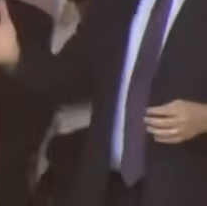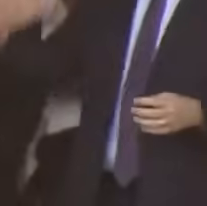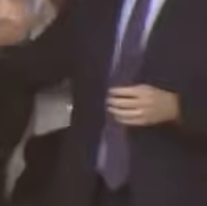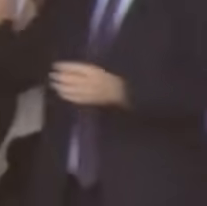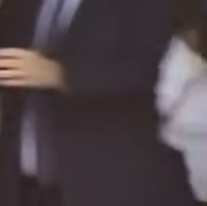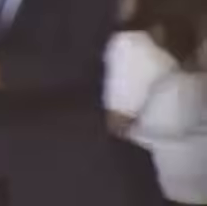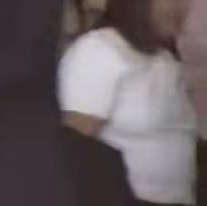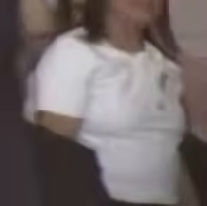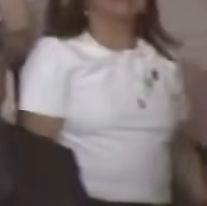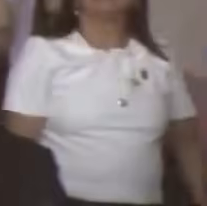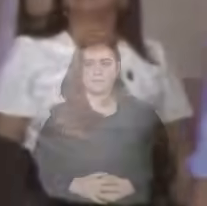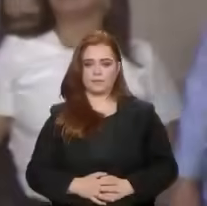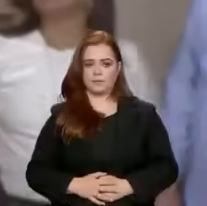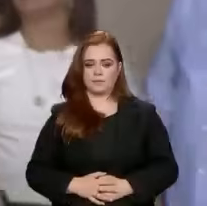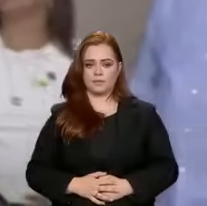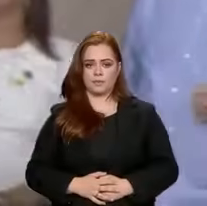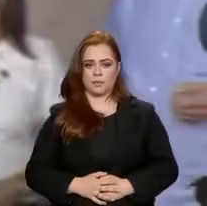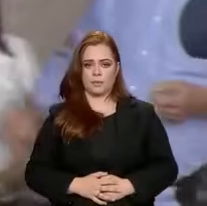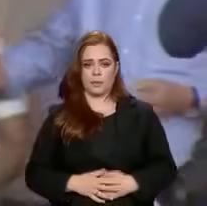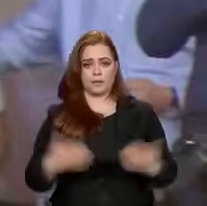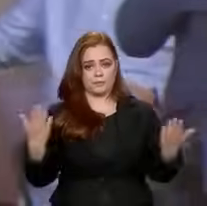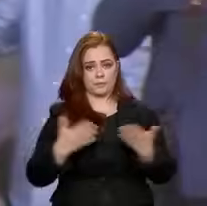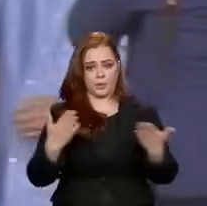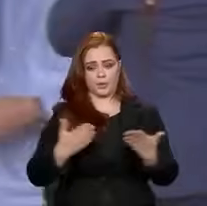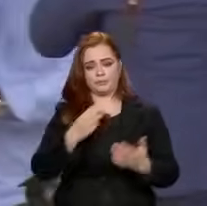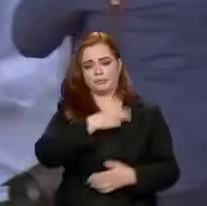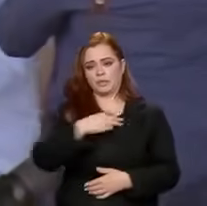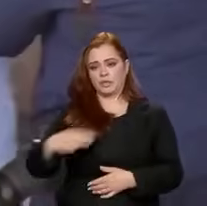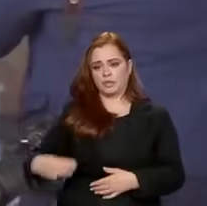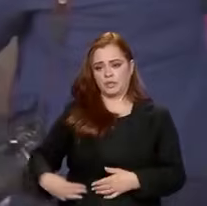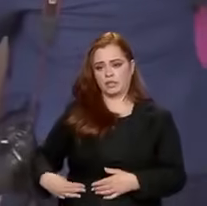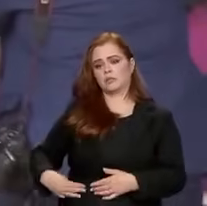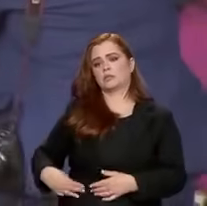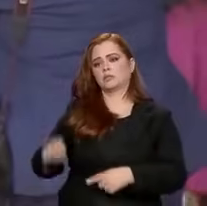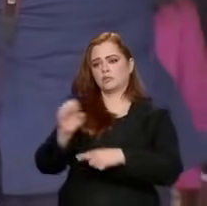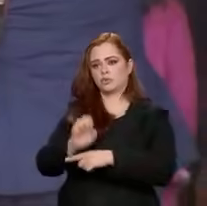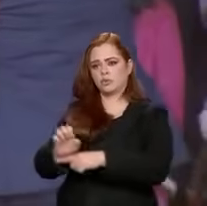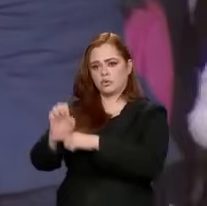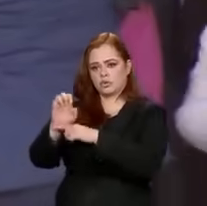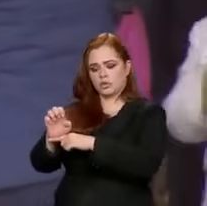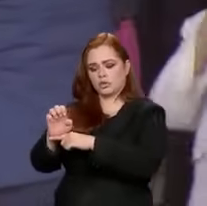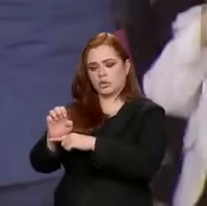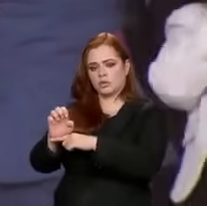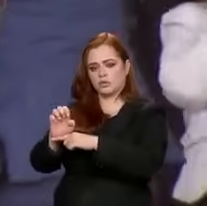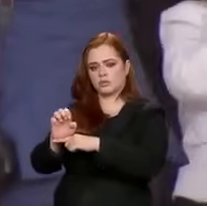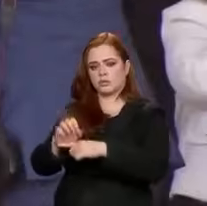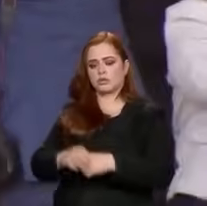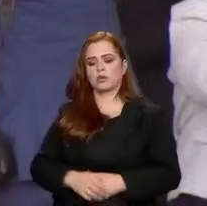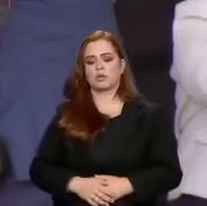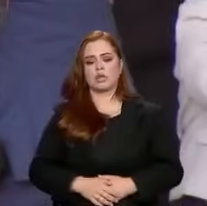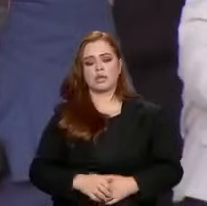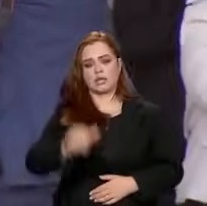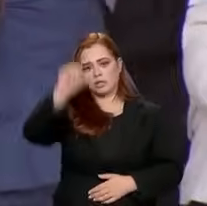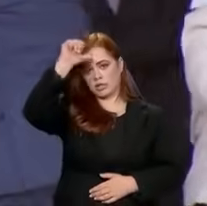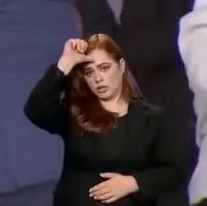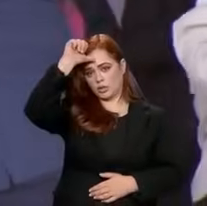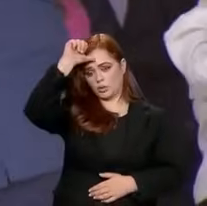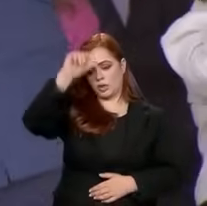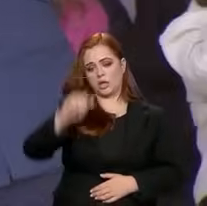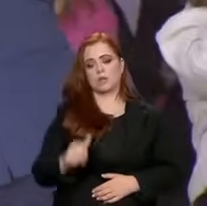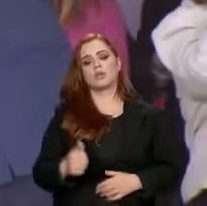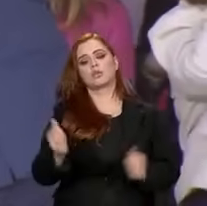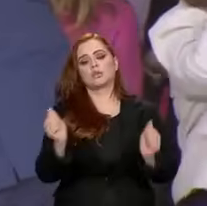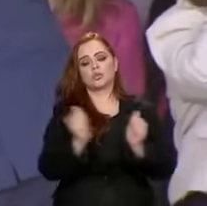registramos a presença da ministra de estado da gestão e inovação e serviços públicos Ester do ec